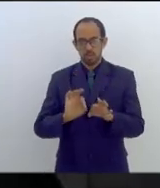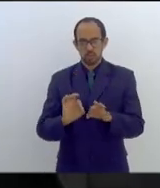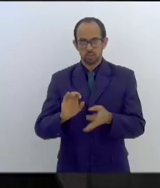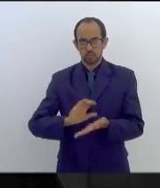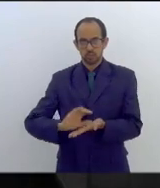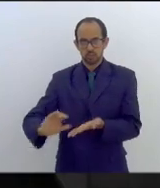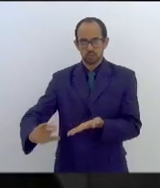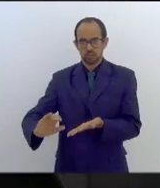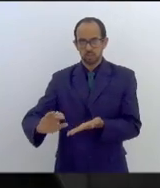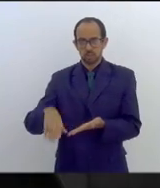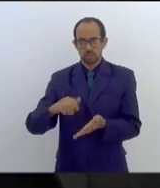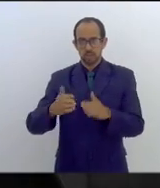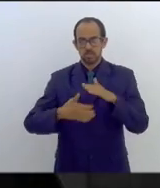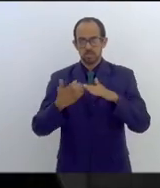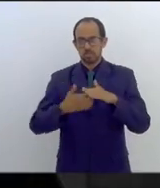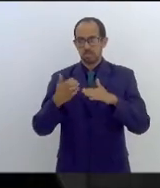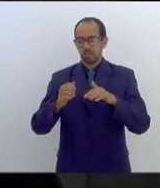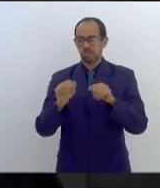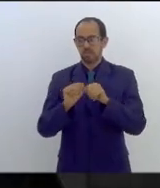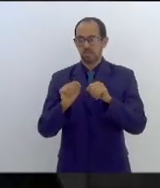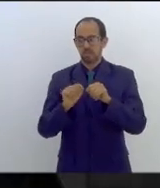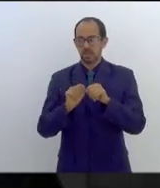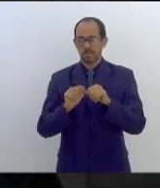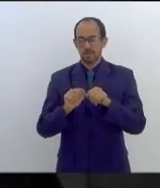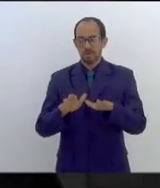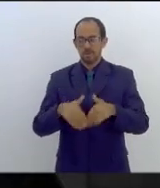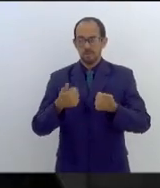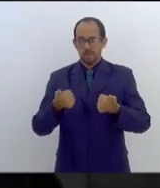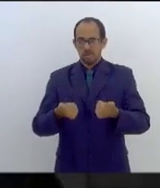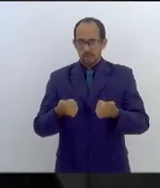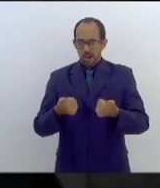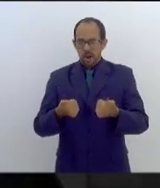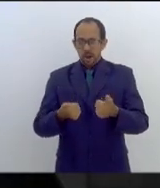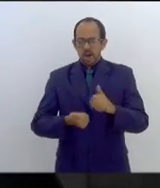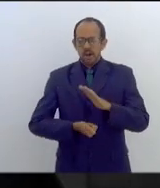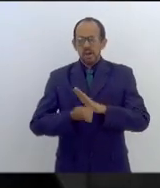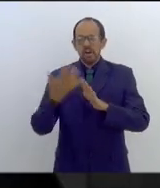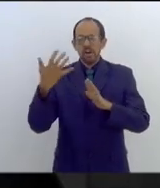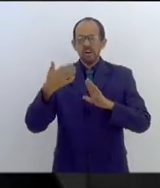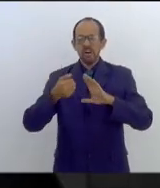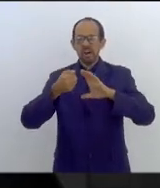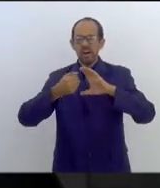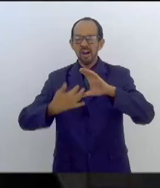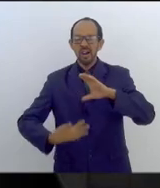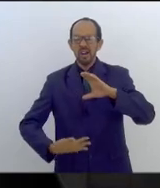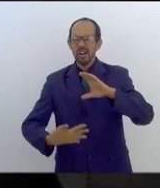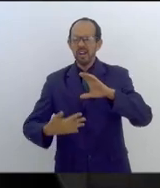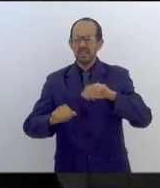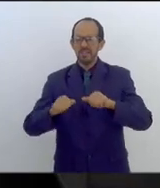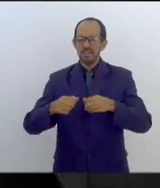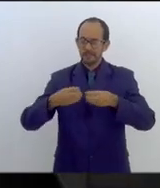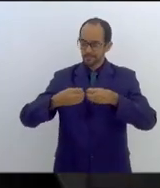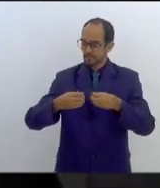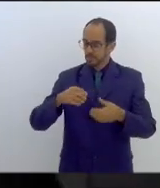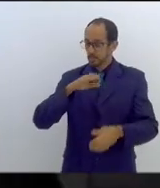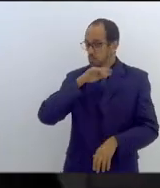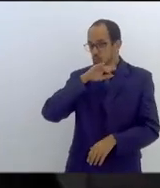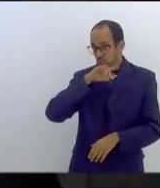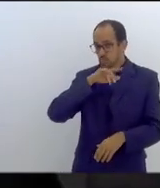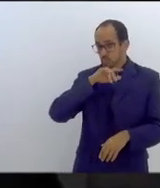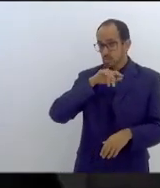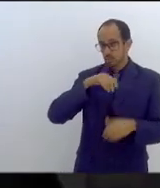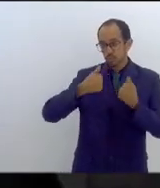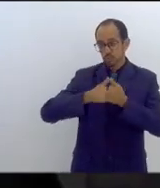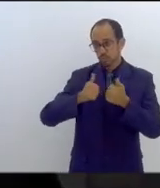qual é o plano de investimentos que a concessionária vai fazer para melhorar vários aspectos precarizados do transporte aquaviário do Rio de